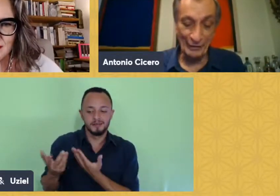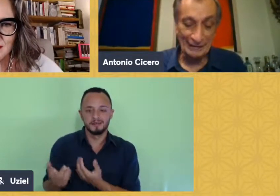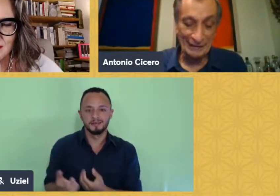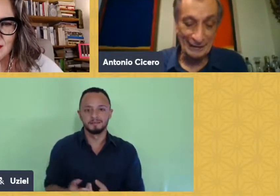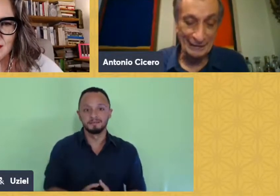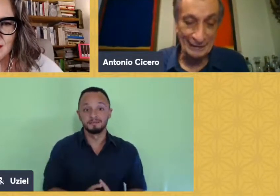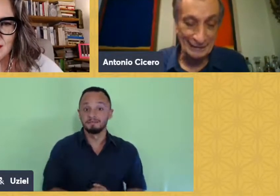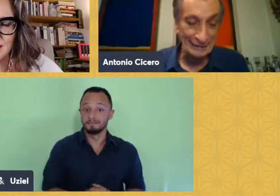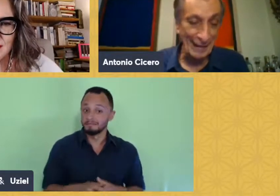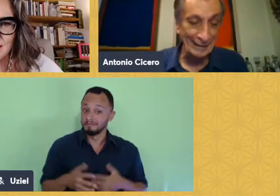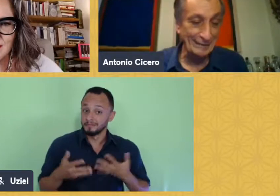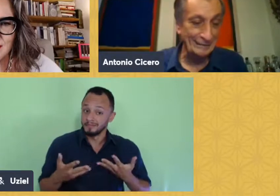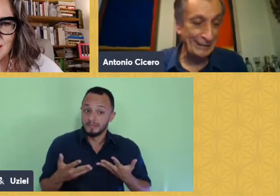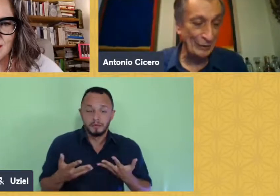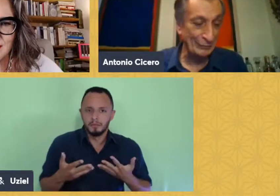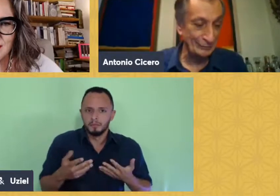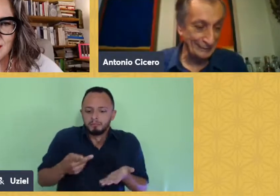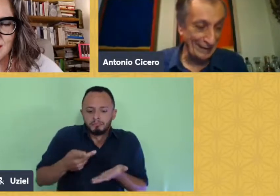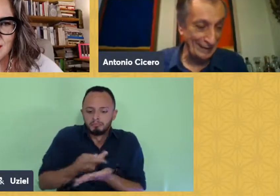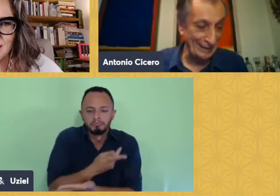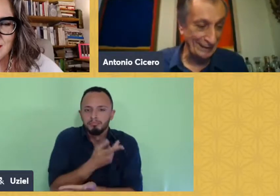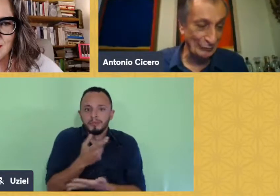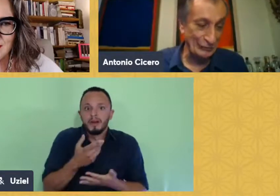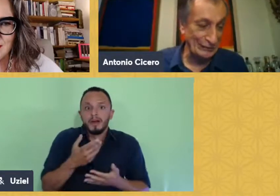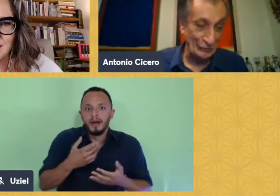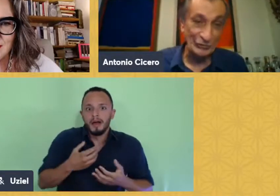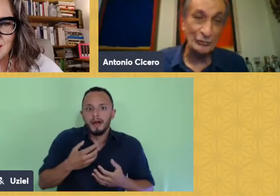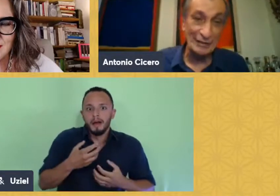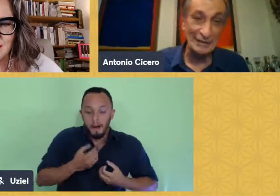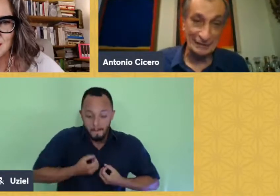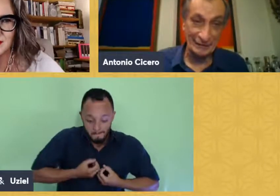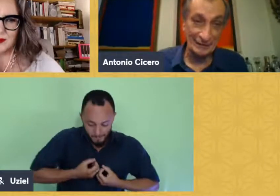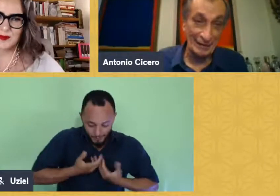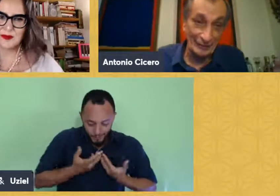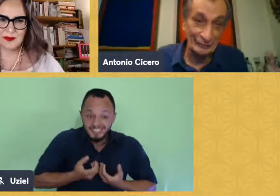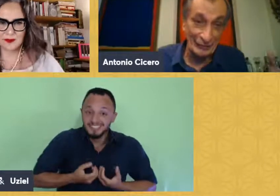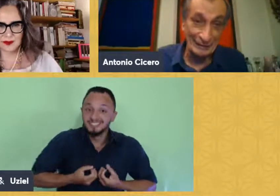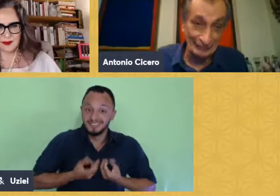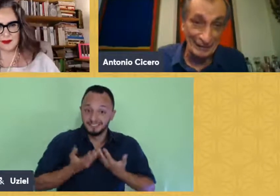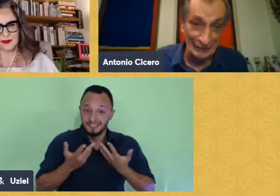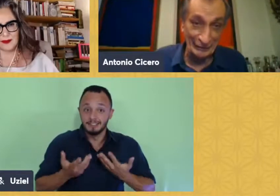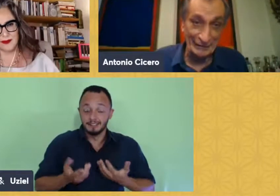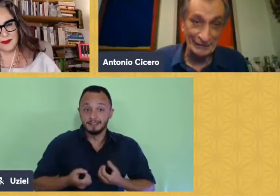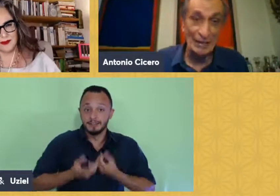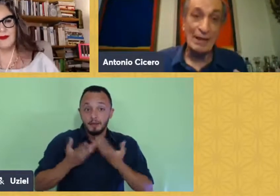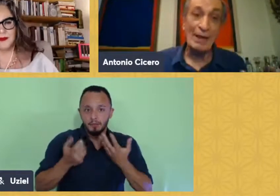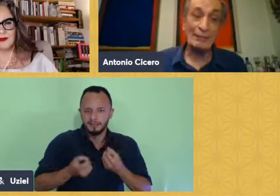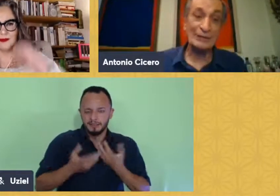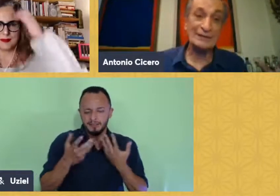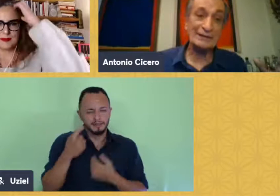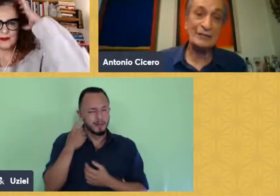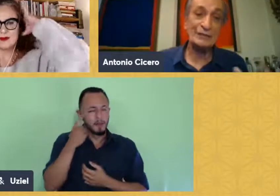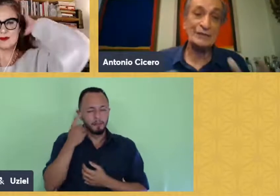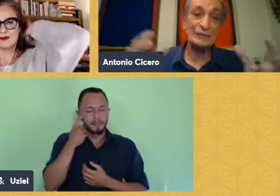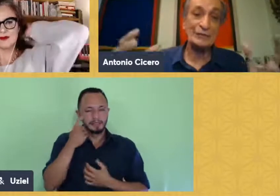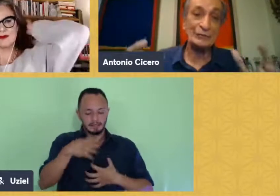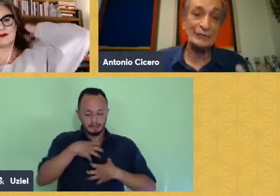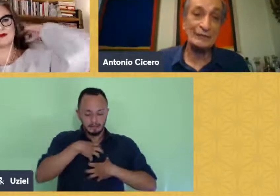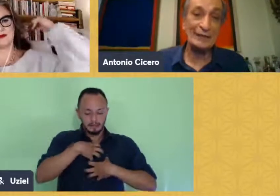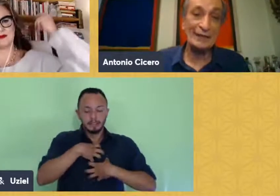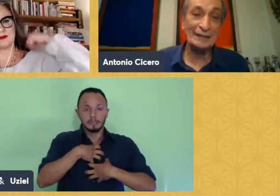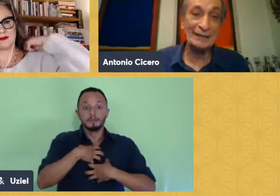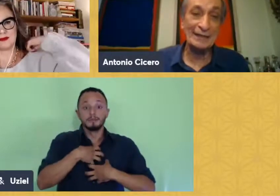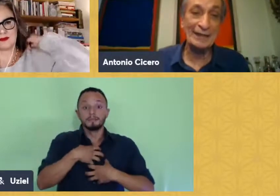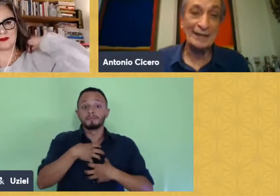a poesia tem um sentido pensando nesse, a poesia tem um sentido,